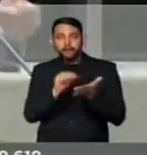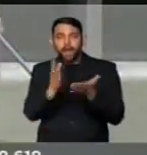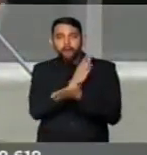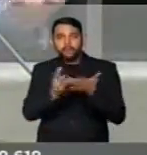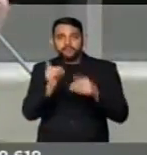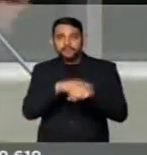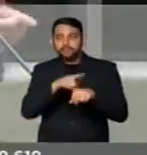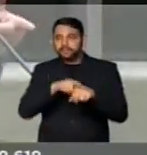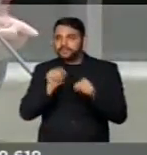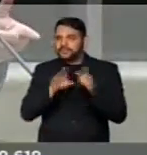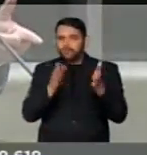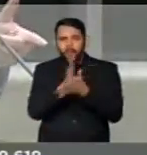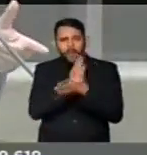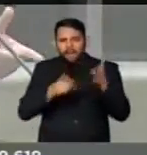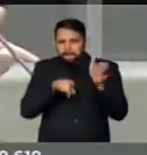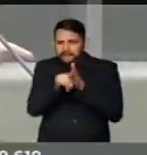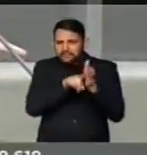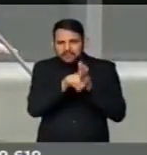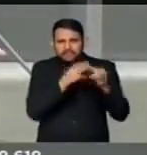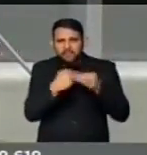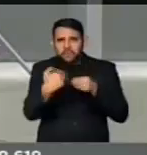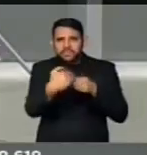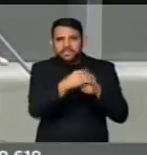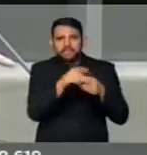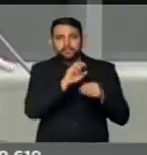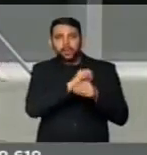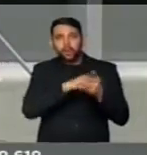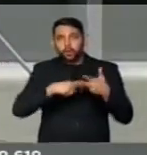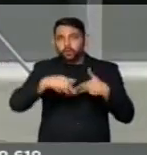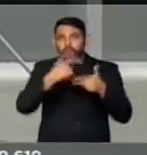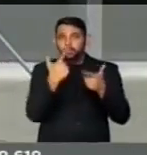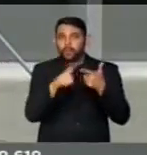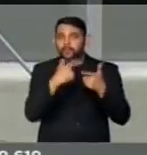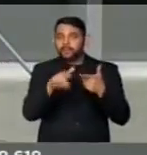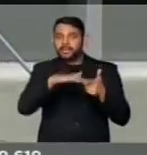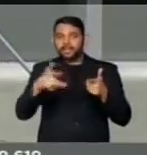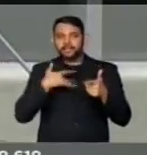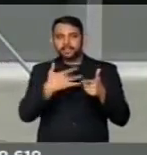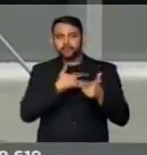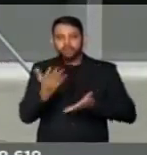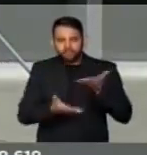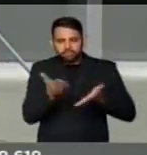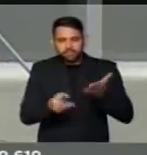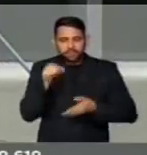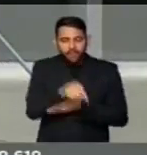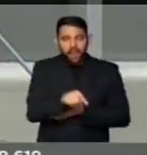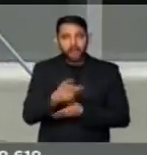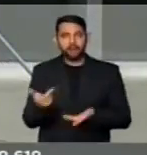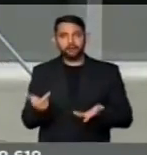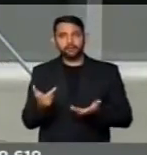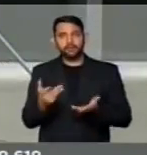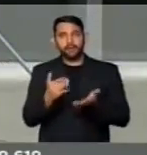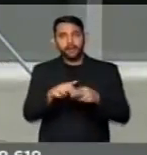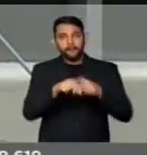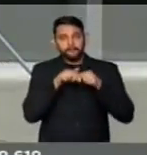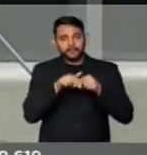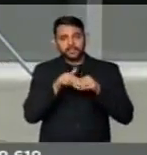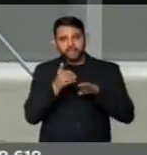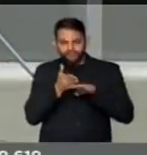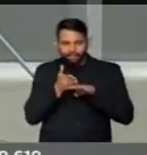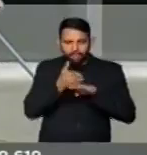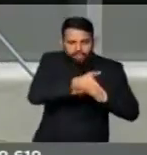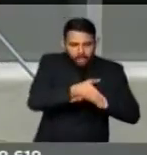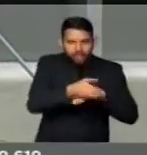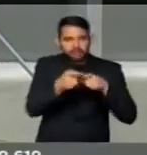pode fazer qualquer pesquisa em qualquer município, que um dos grandes problemas da saúde é o atendimento a partir da porta da